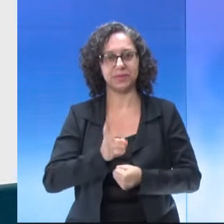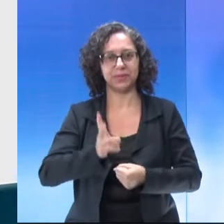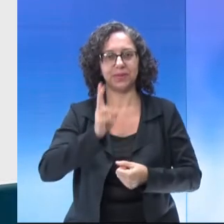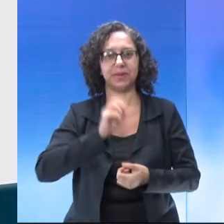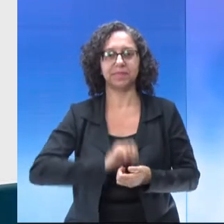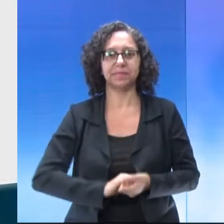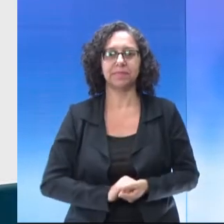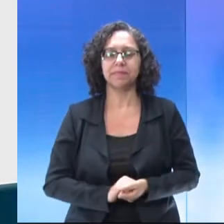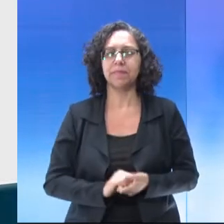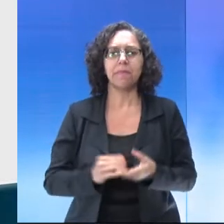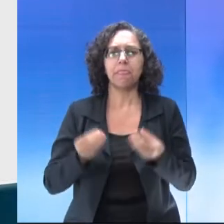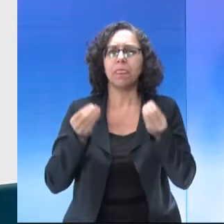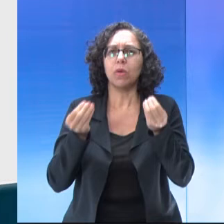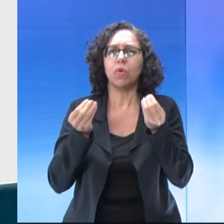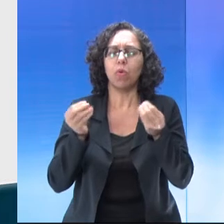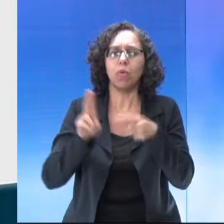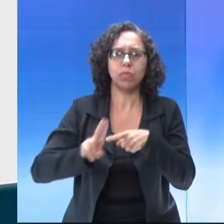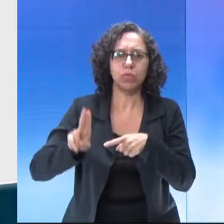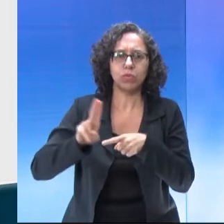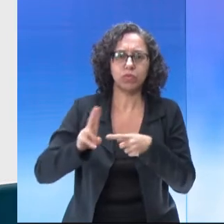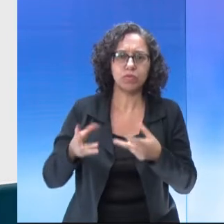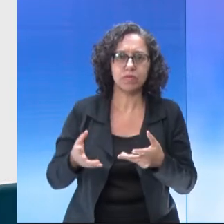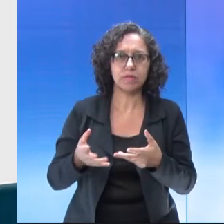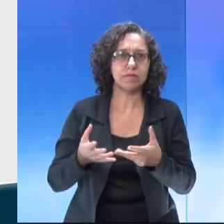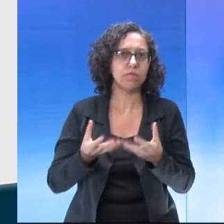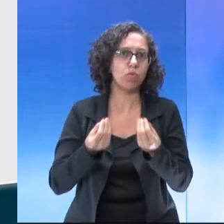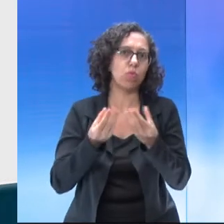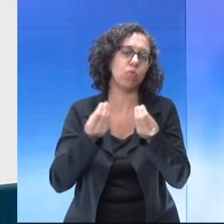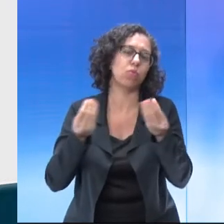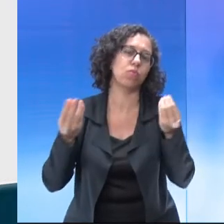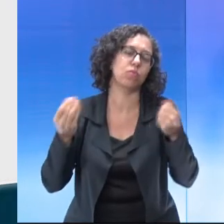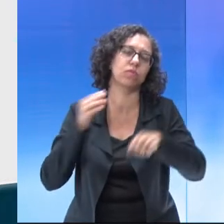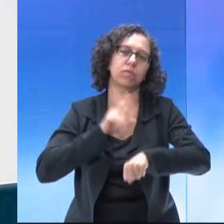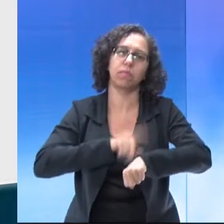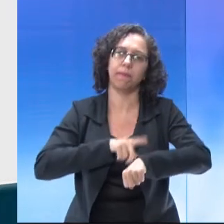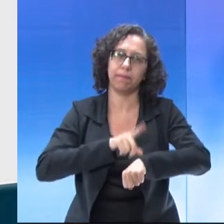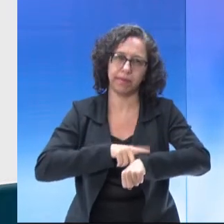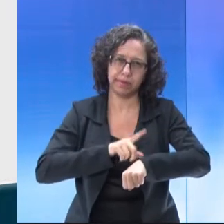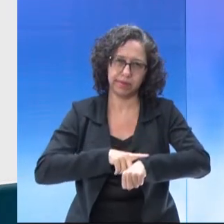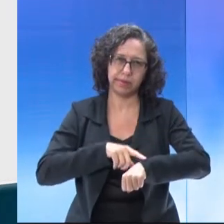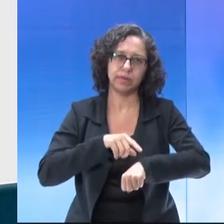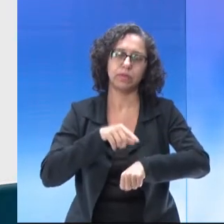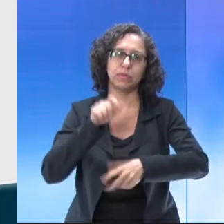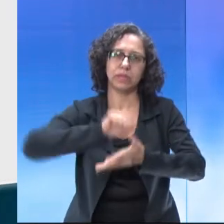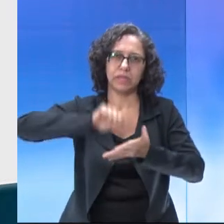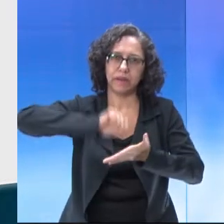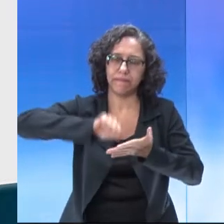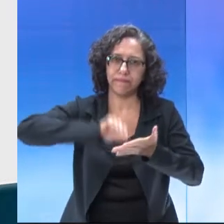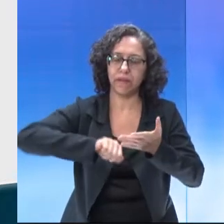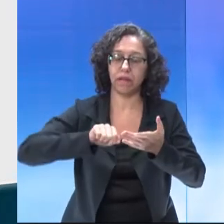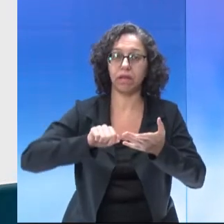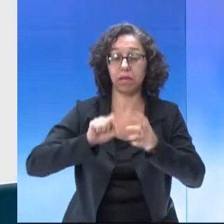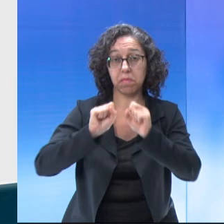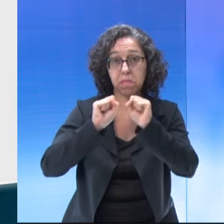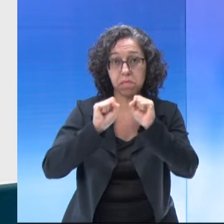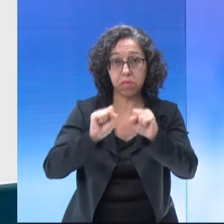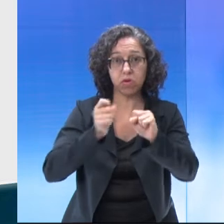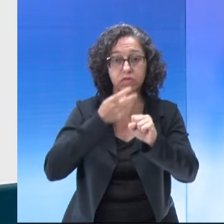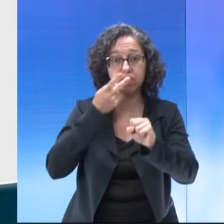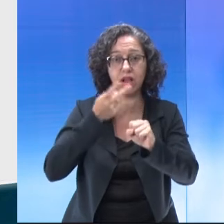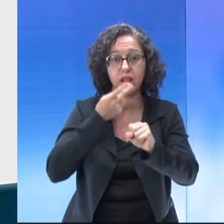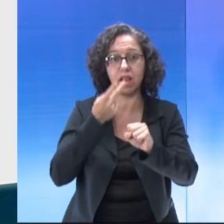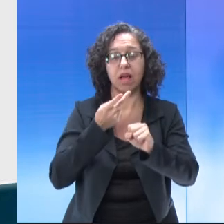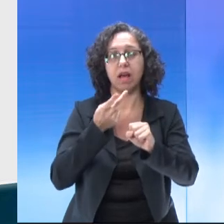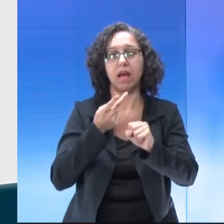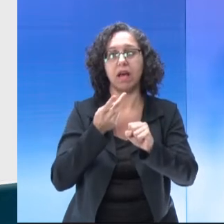E como a gente usa essas aspas? Gente, nós usamos muitas aspas, né? Nas nossas escritas. Eu posso utilizar ele em